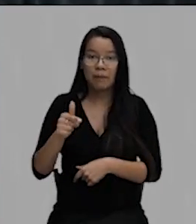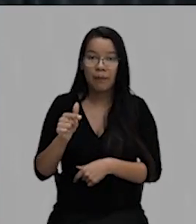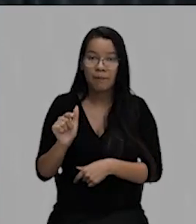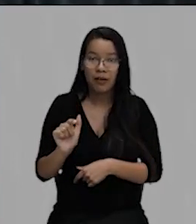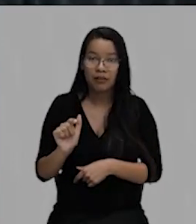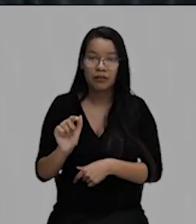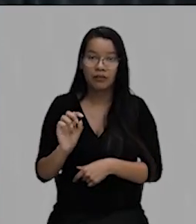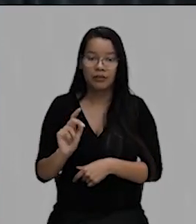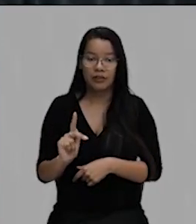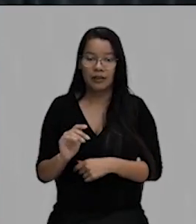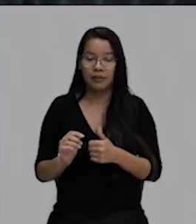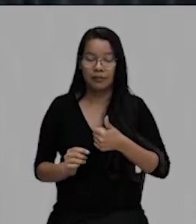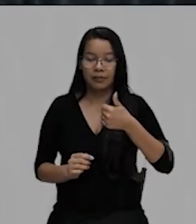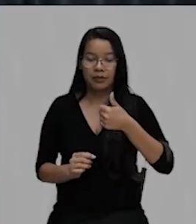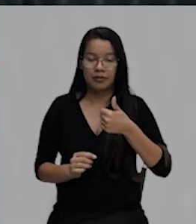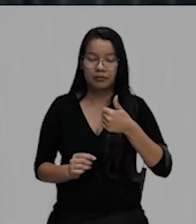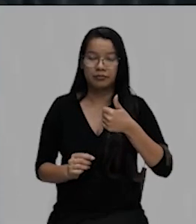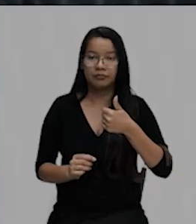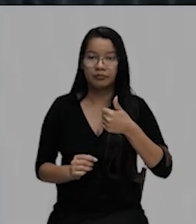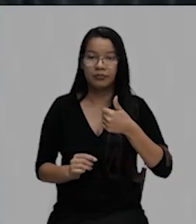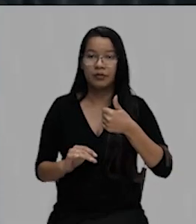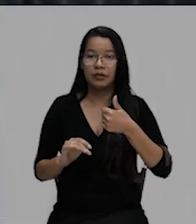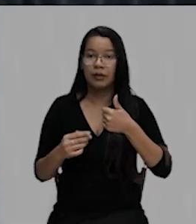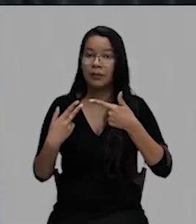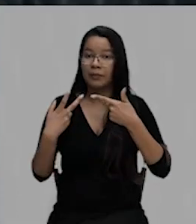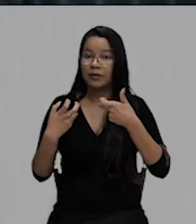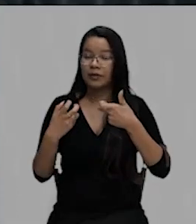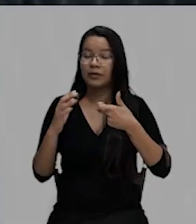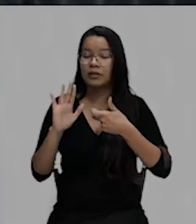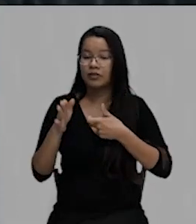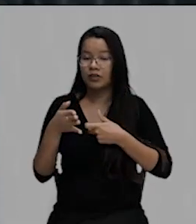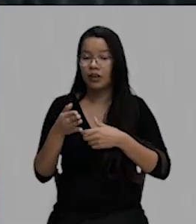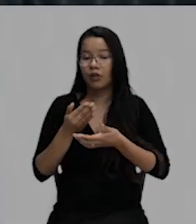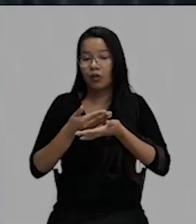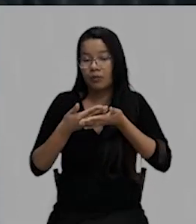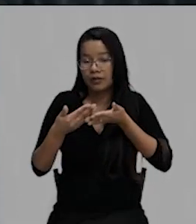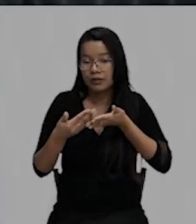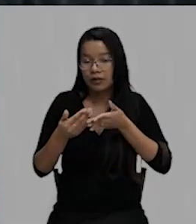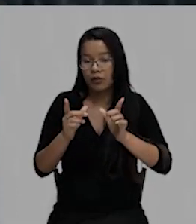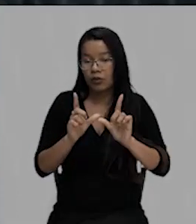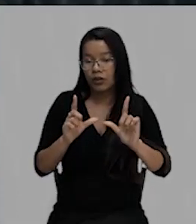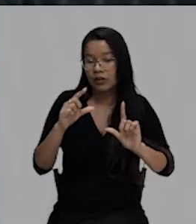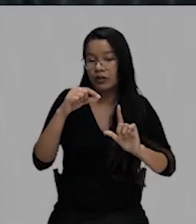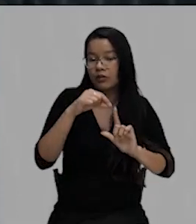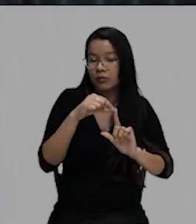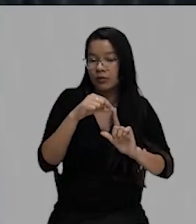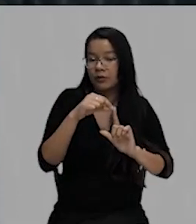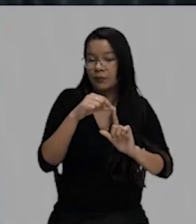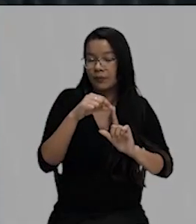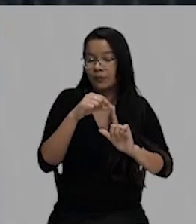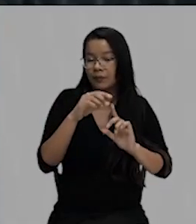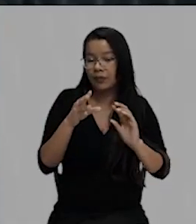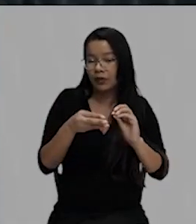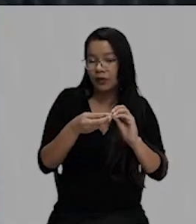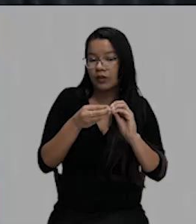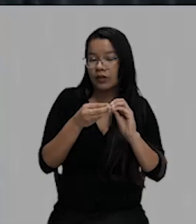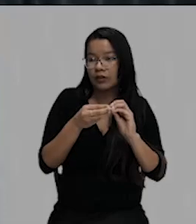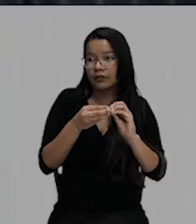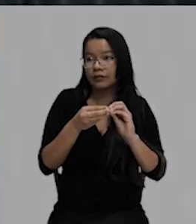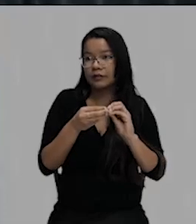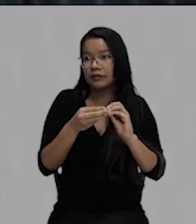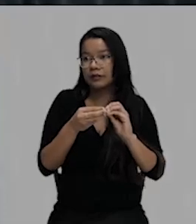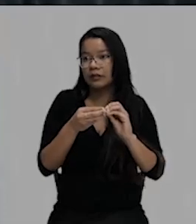primeira vez, perceba que eu já estou começando, ó, eu estou pegando o logaritmando, quem está dentro, tá?